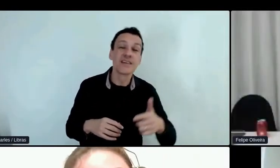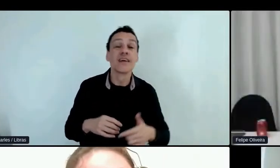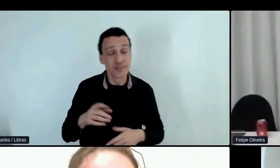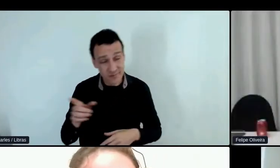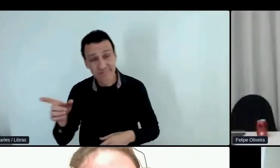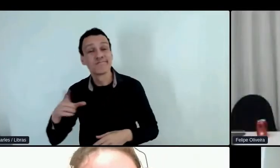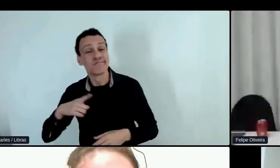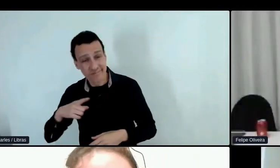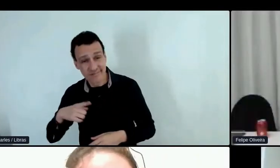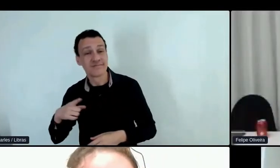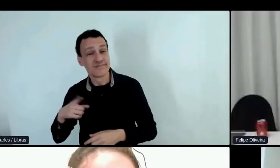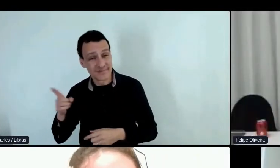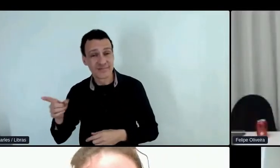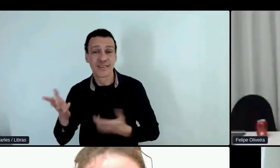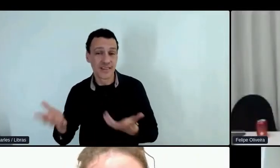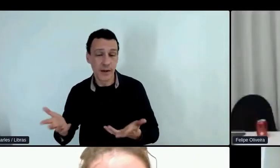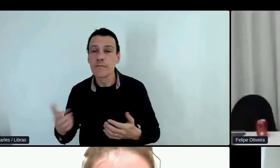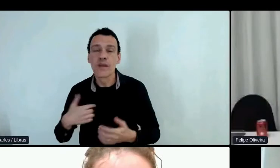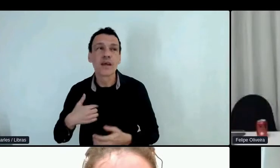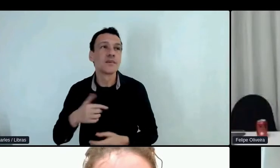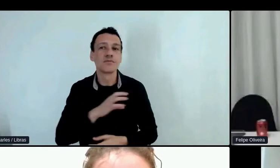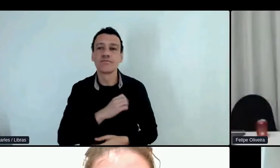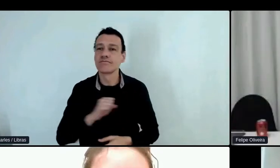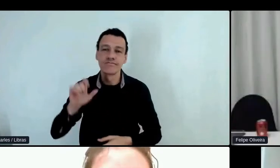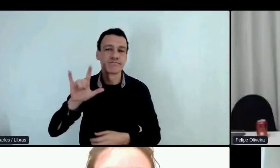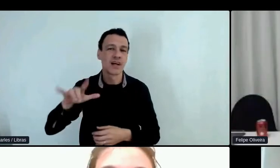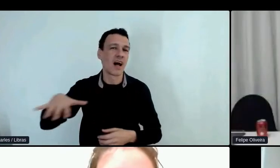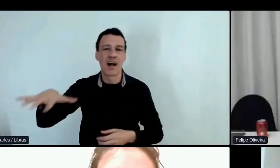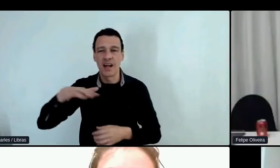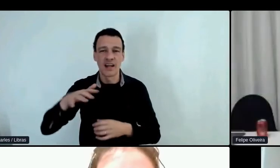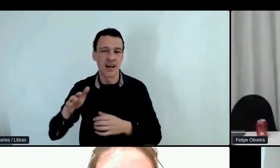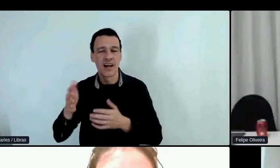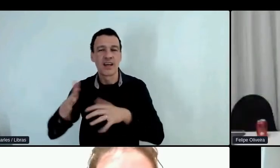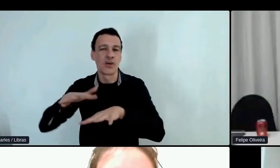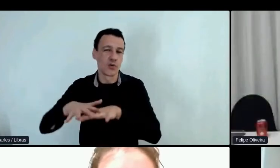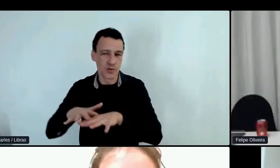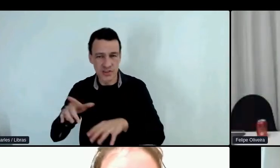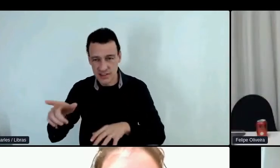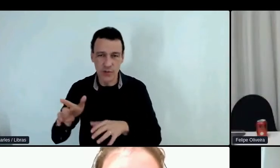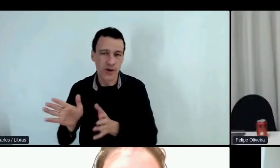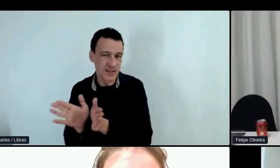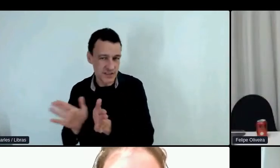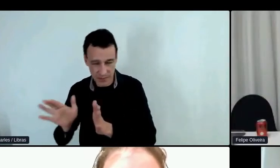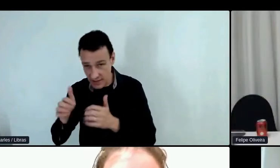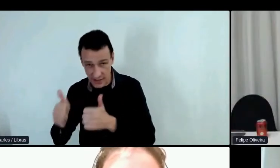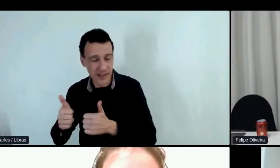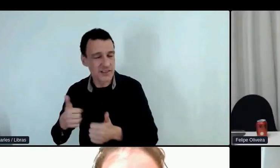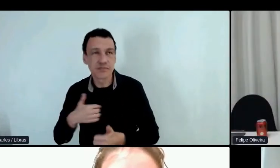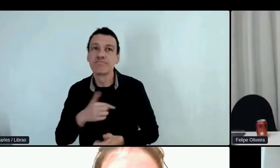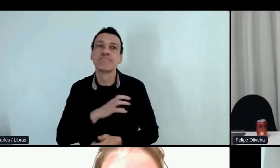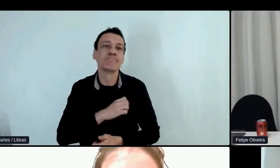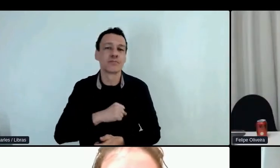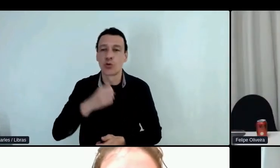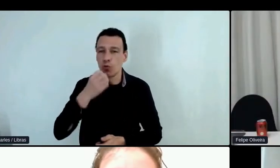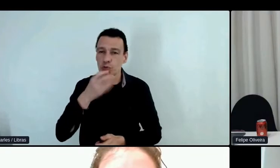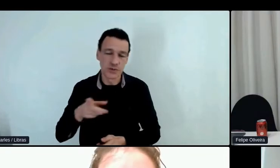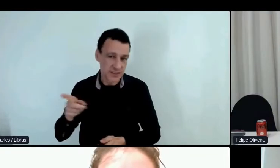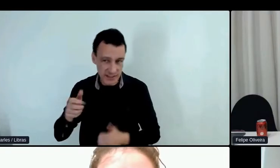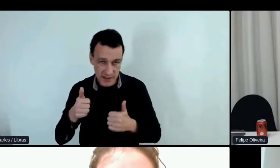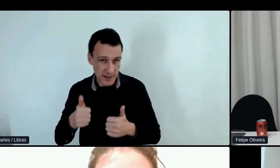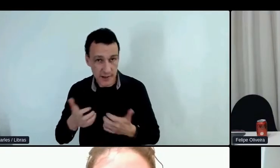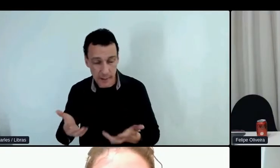com deficiência no ensino superior, adaptava materiais. Então, maravilha! Sim, era uma coisa assim. Não tem isso aqui, não.